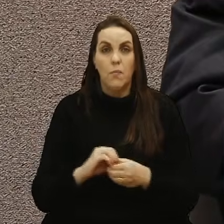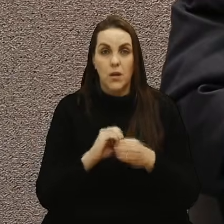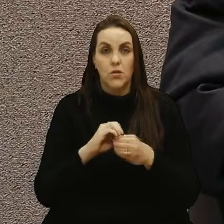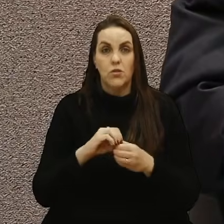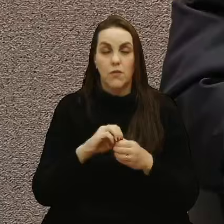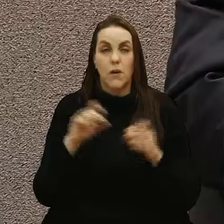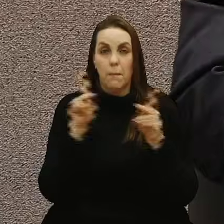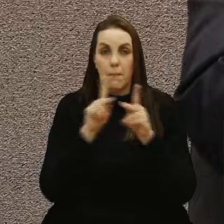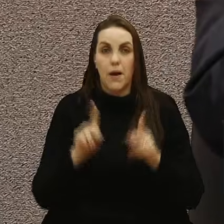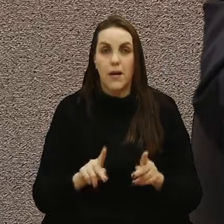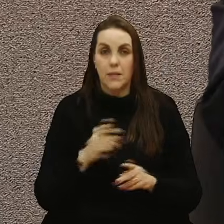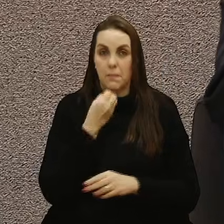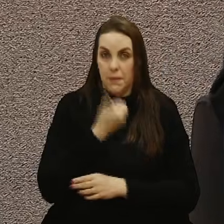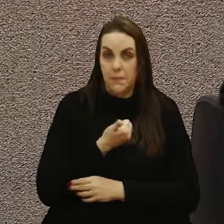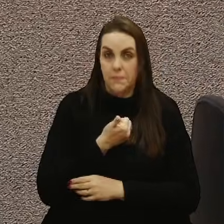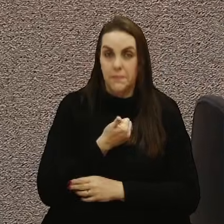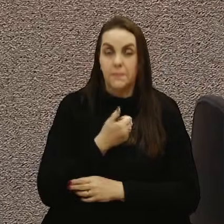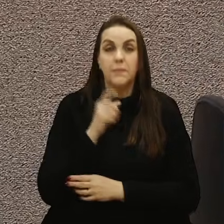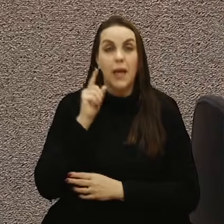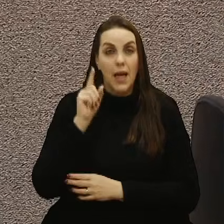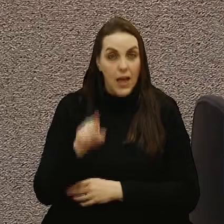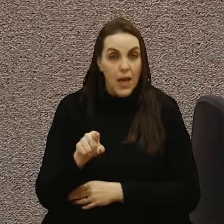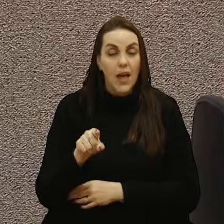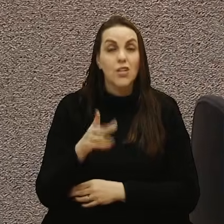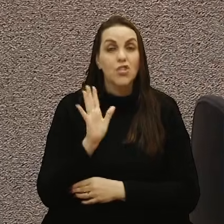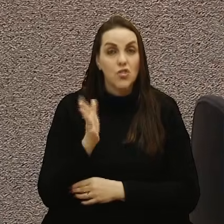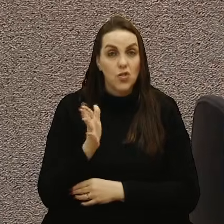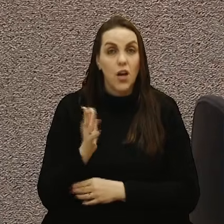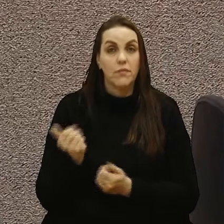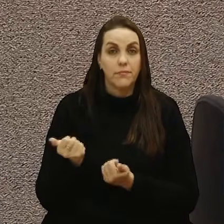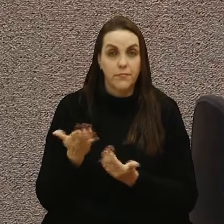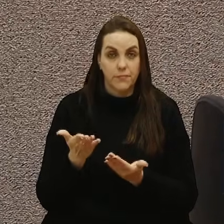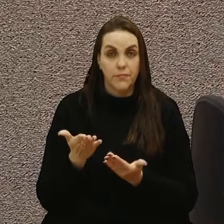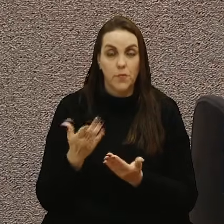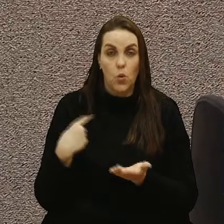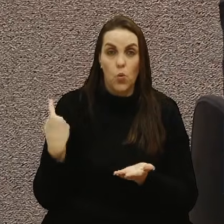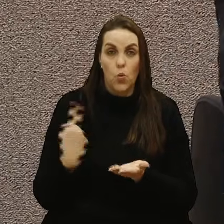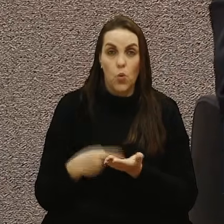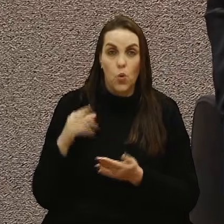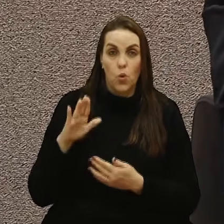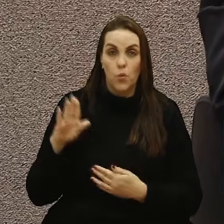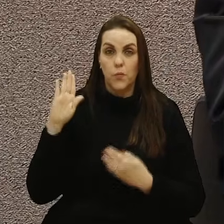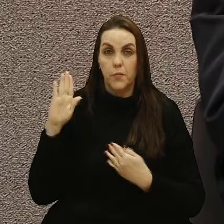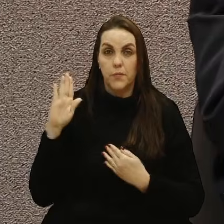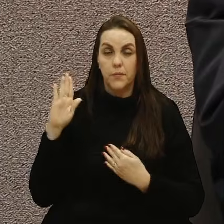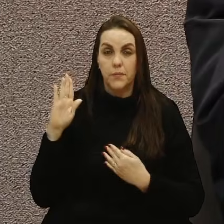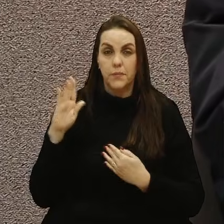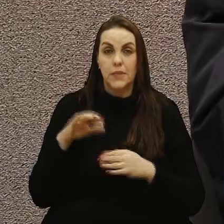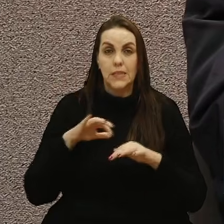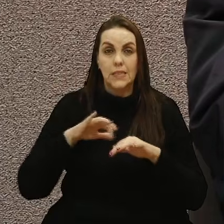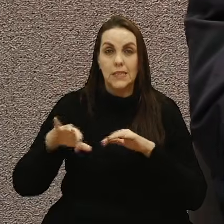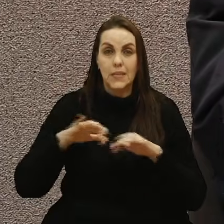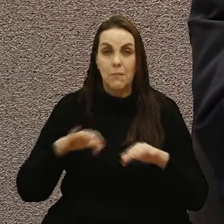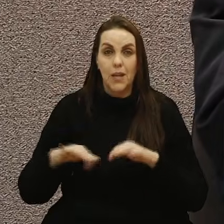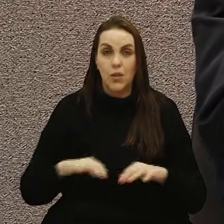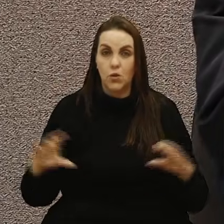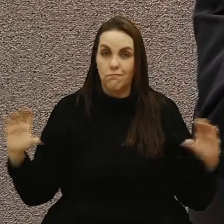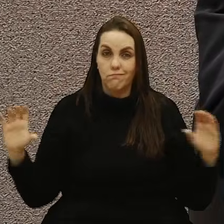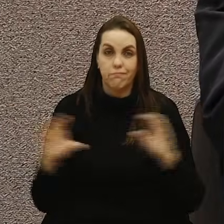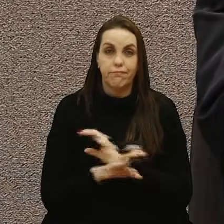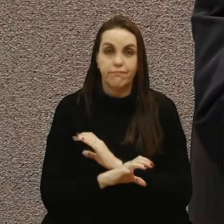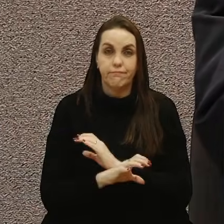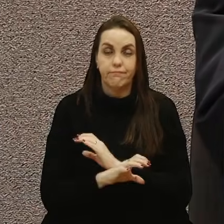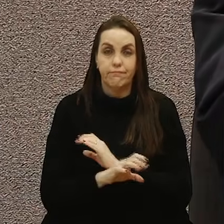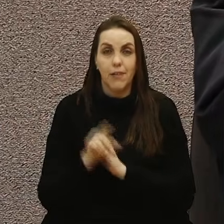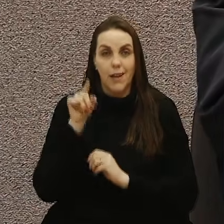né? Aonde que ele já deixou o compromisso de instalar o separador absoluto,